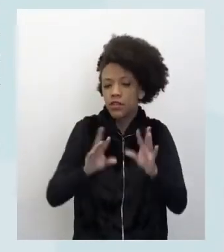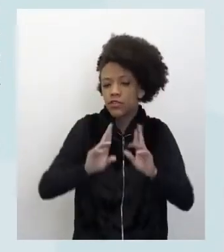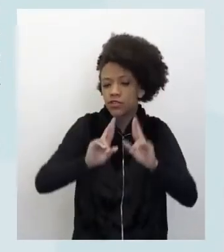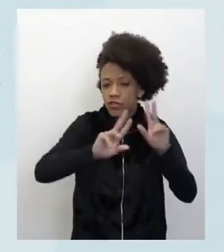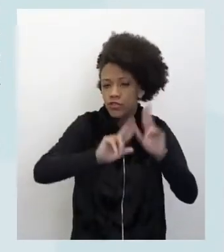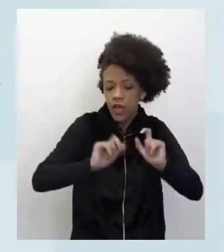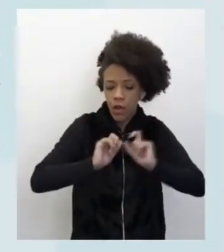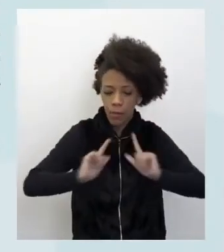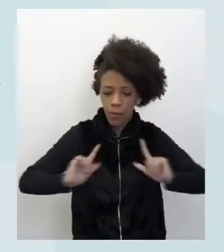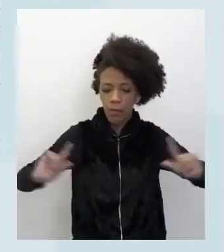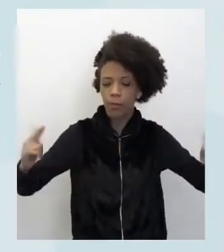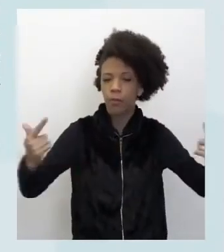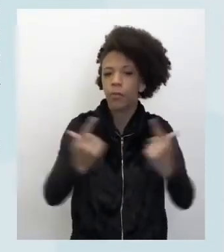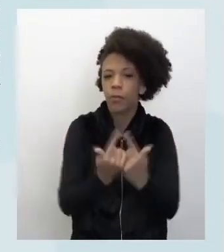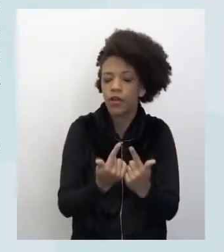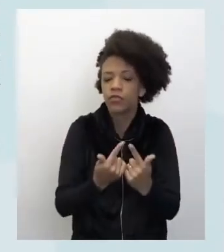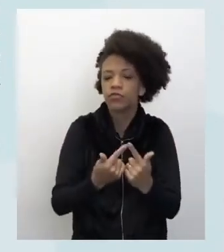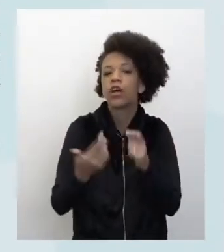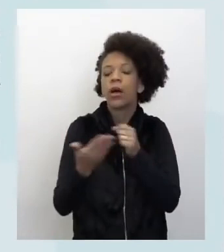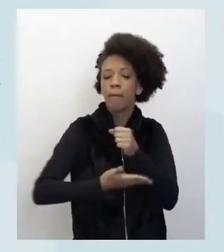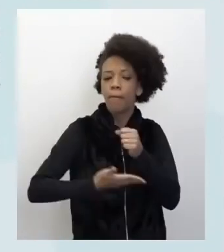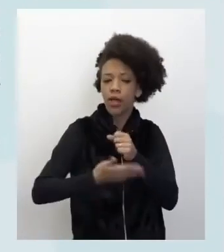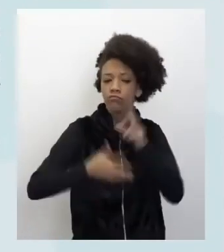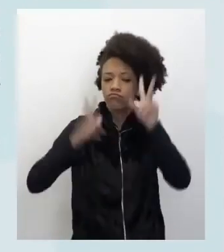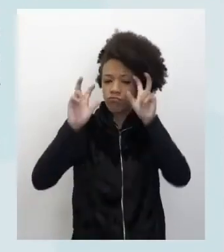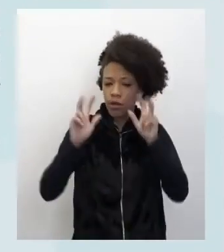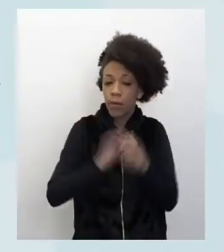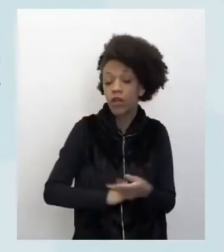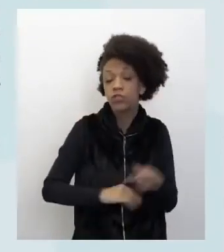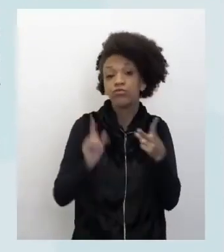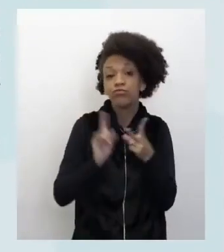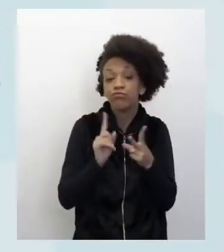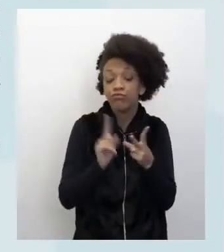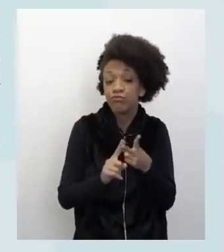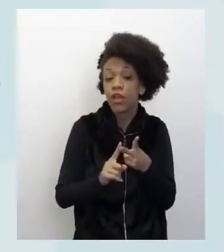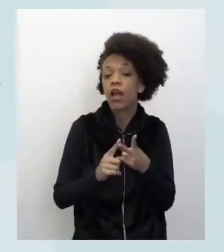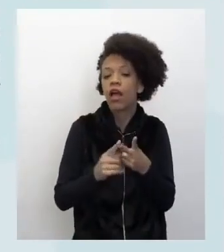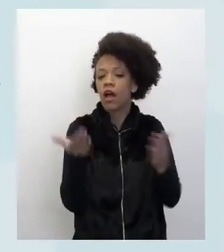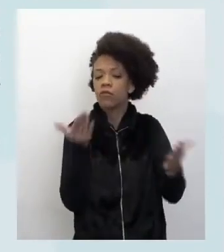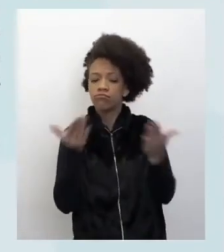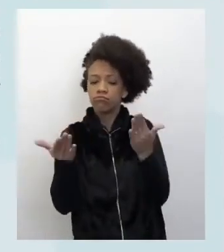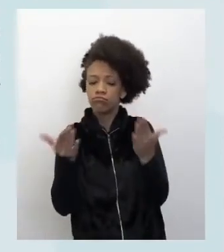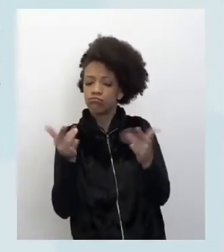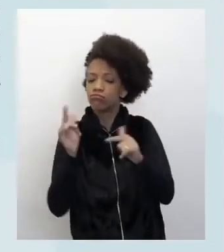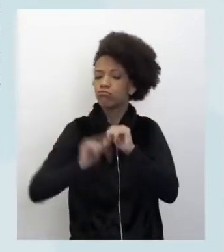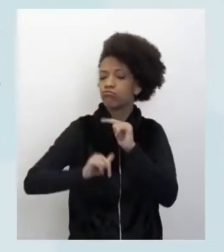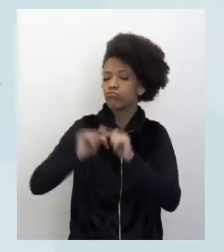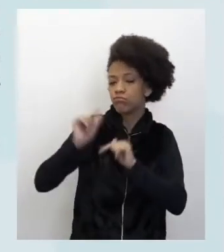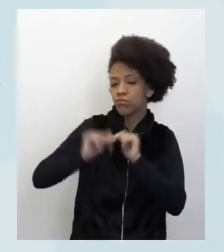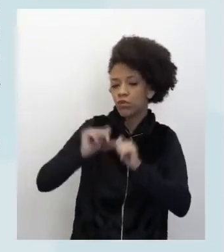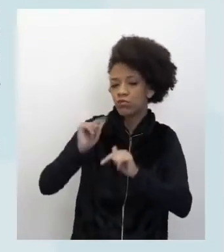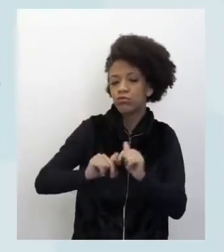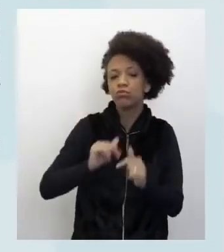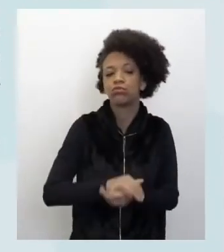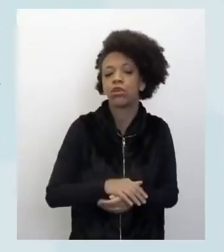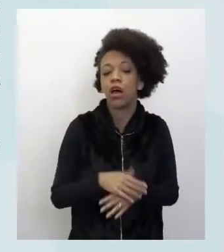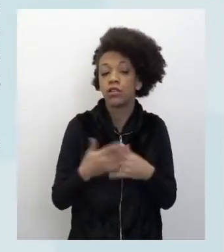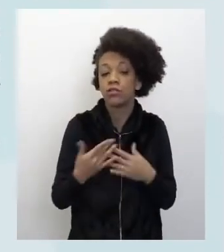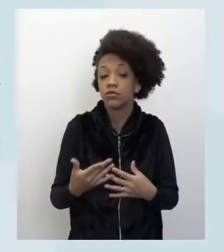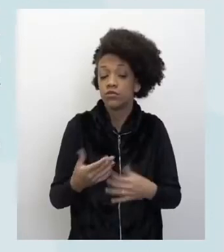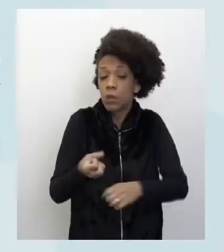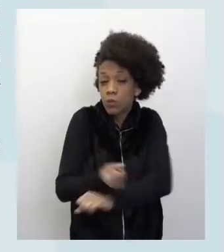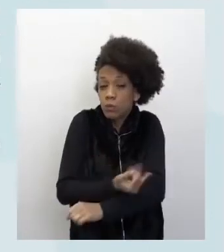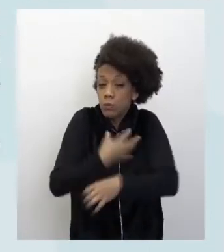entre mapas de base e temáticos. E a habilidade 25, ela é relacionada a analisar os tipos de produto